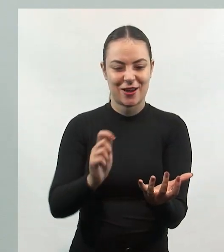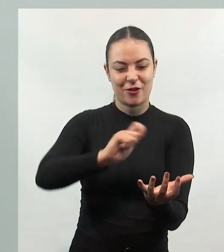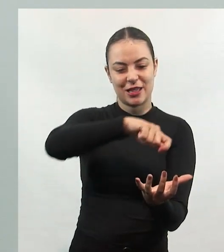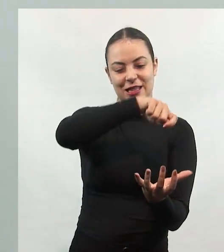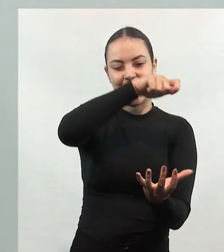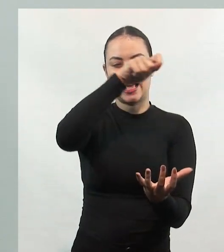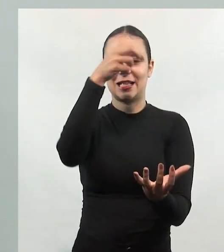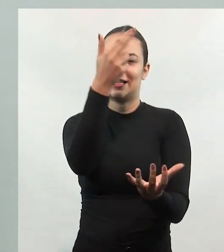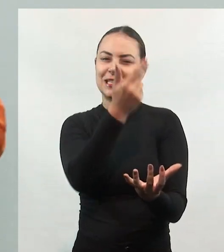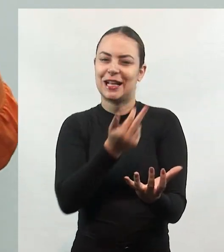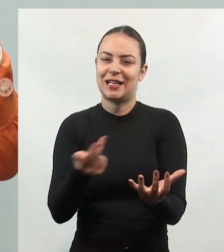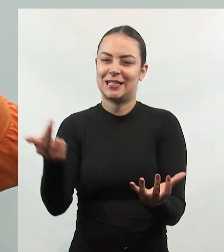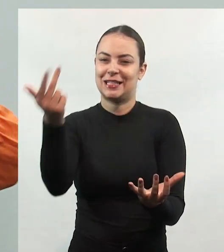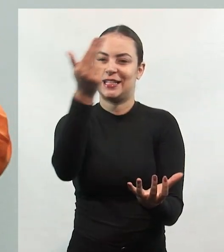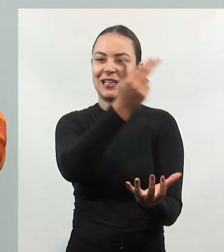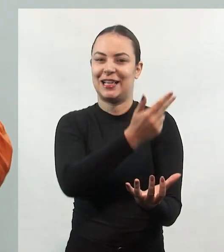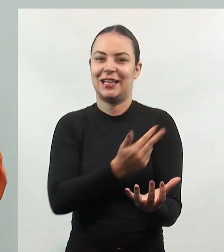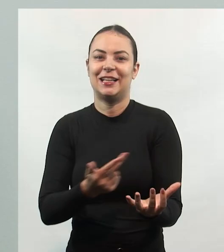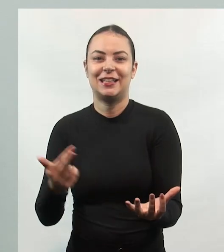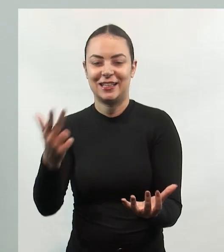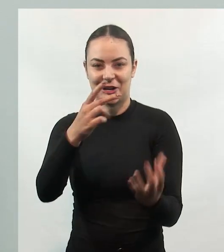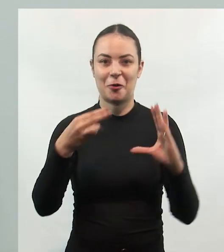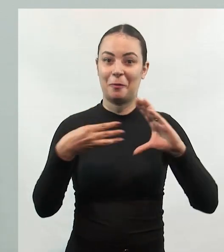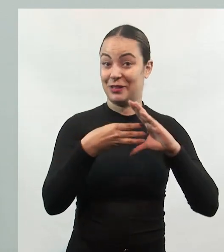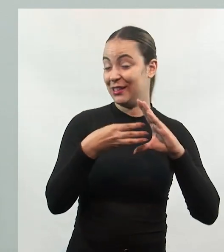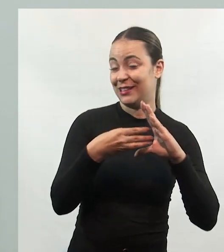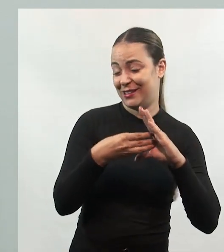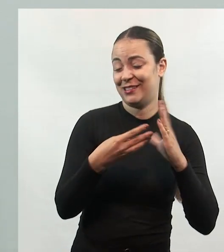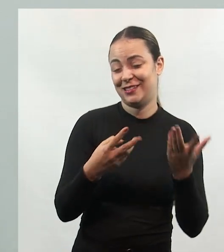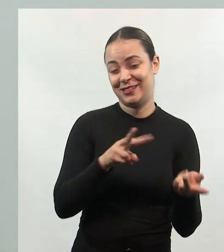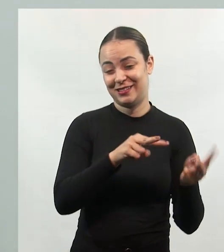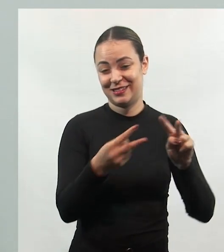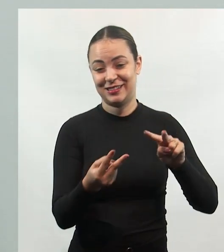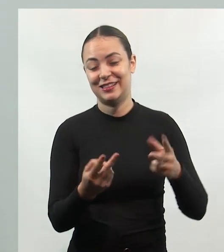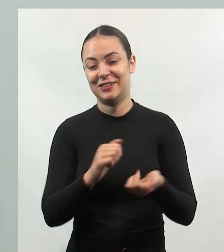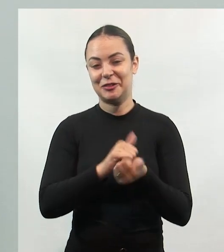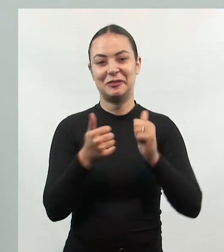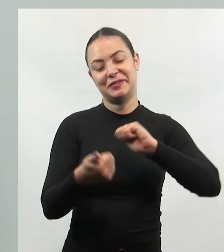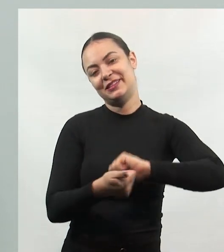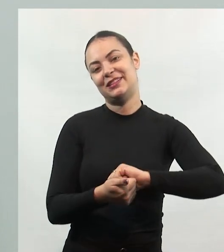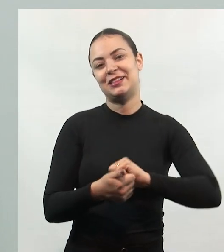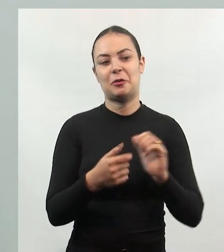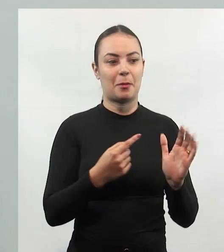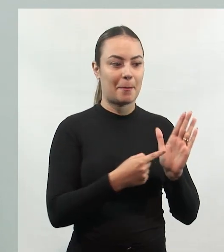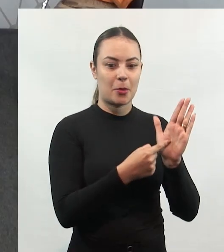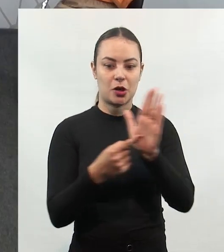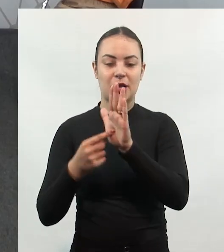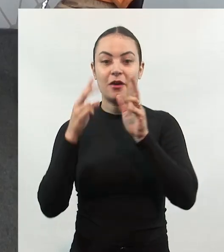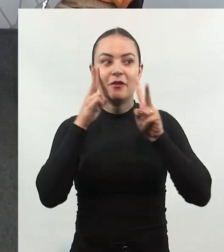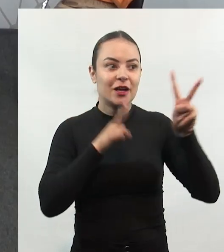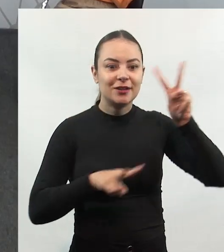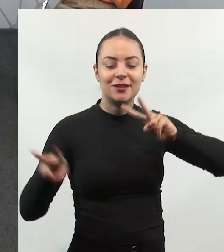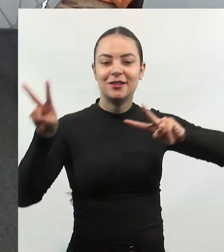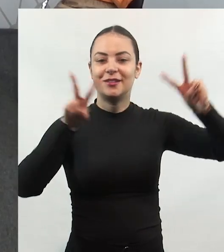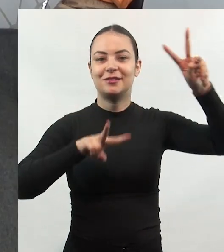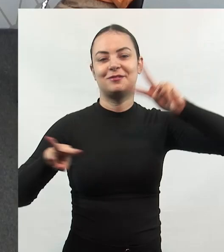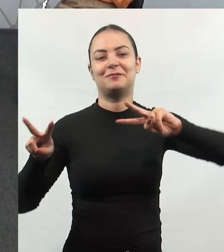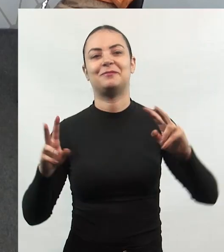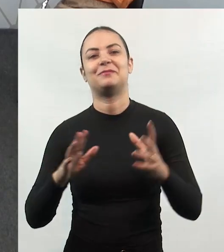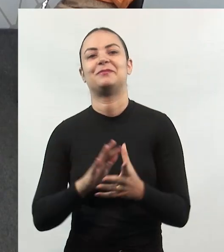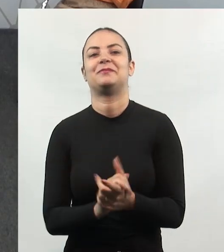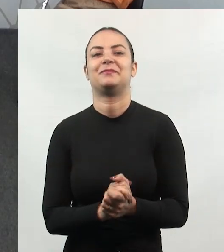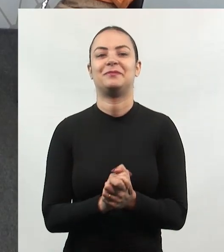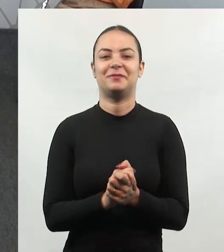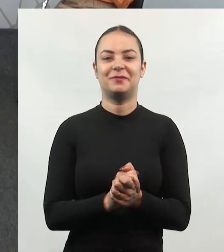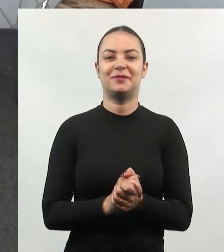célula de melancia com as mitocôndrias, com creme dental, muito legal. Bacana. E professor Pedrinho também, né, que a gente não